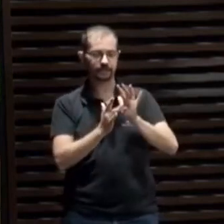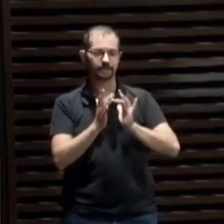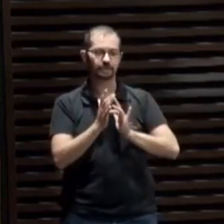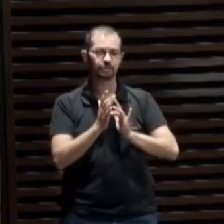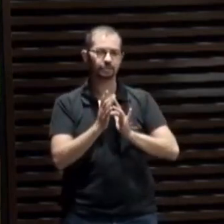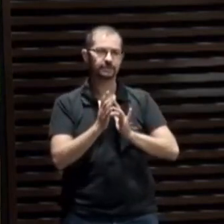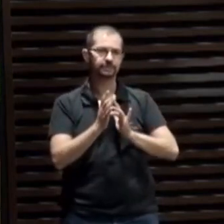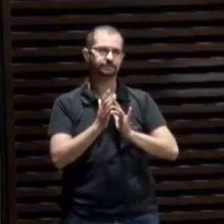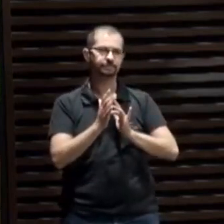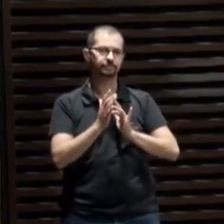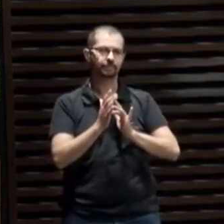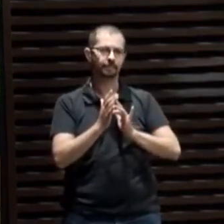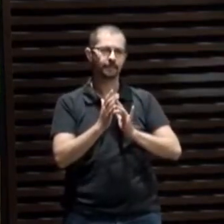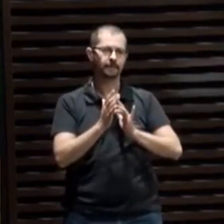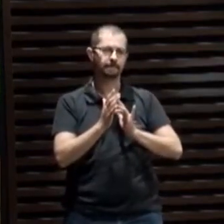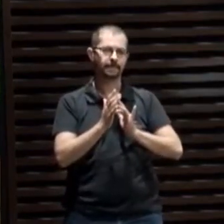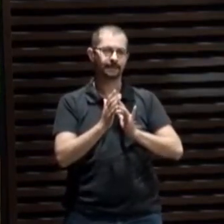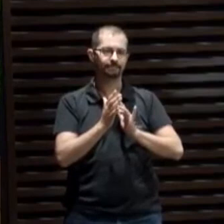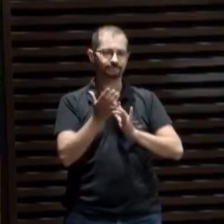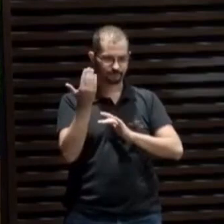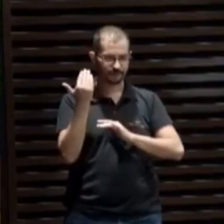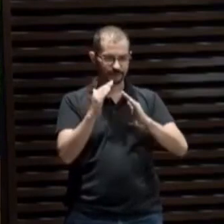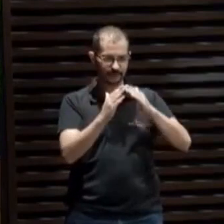ela era pequena.